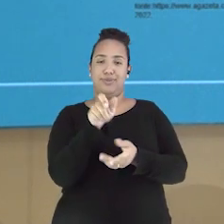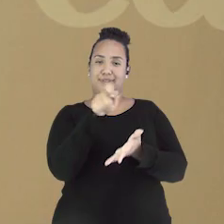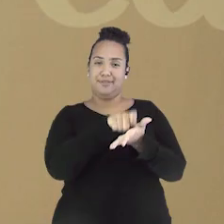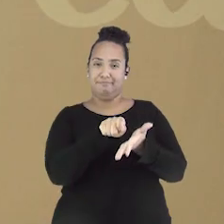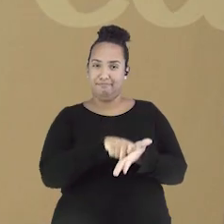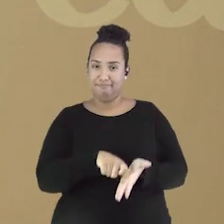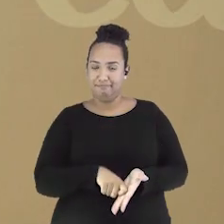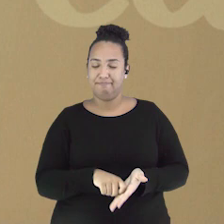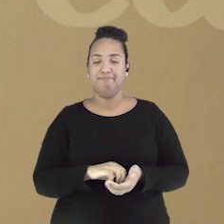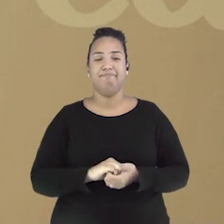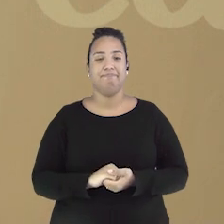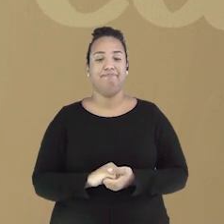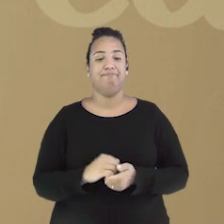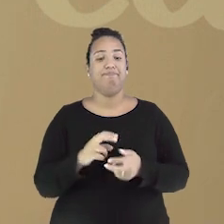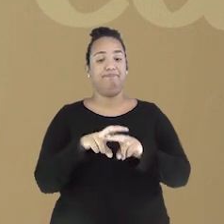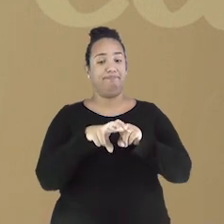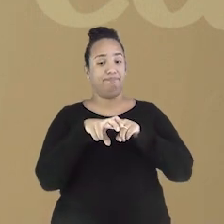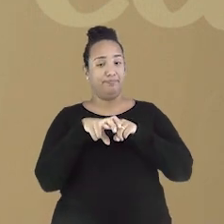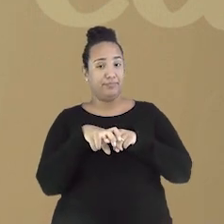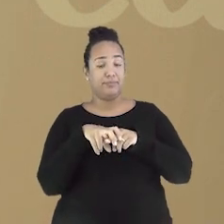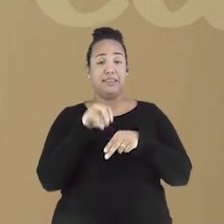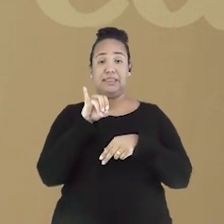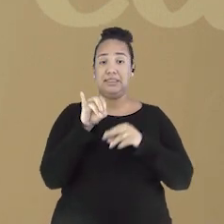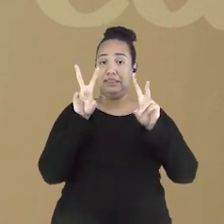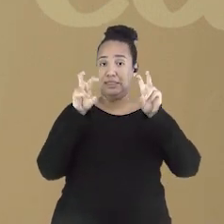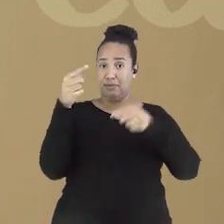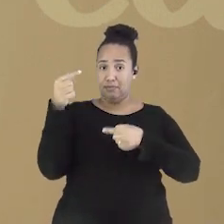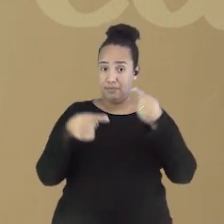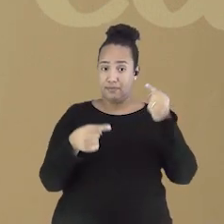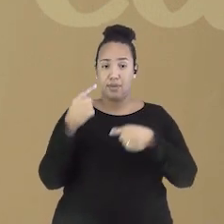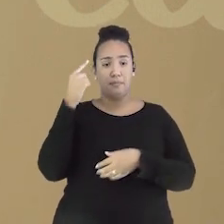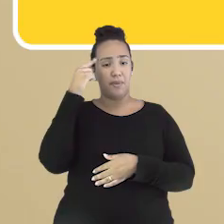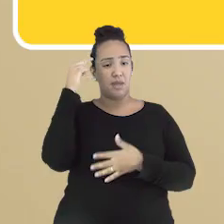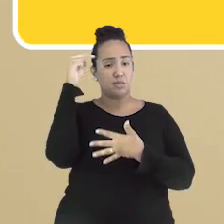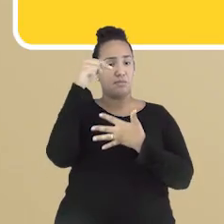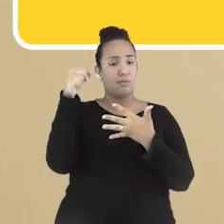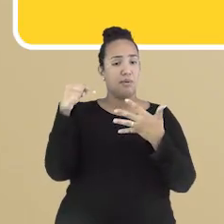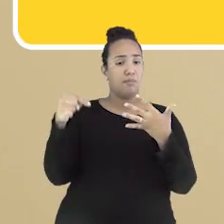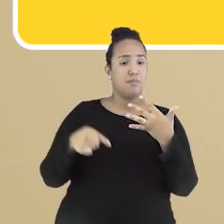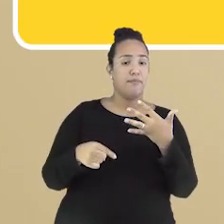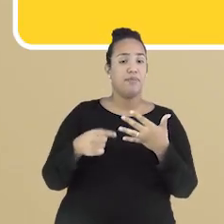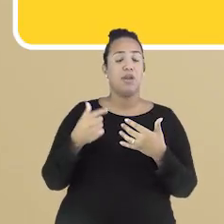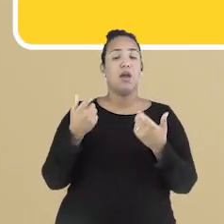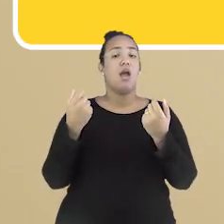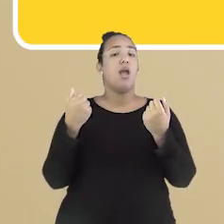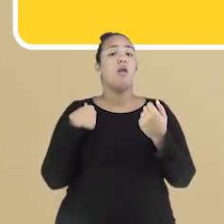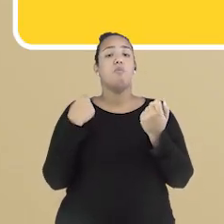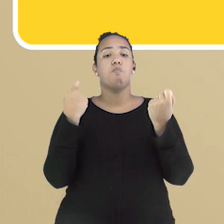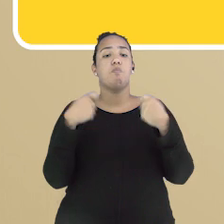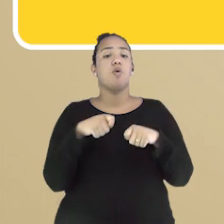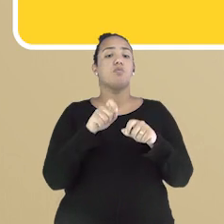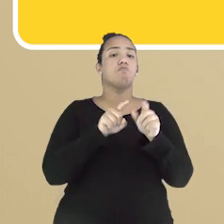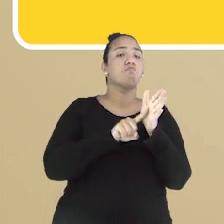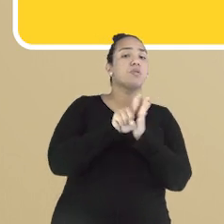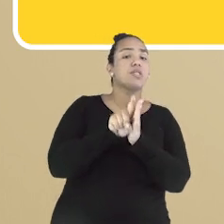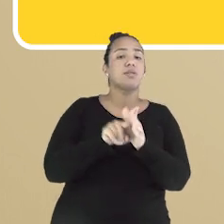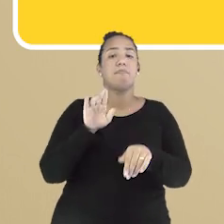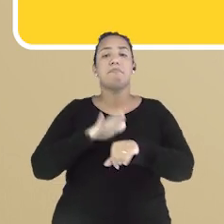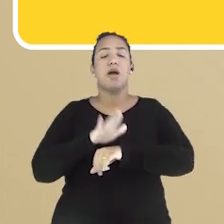escrita. Por isso, ao debater um assunto, pense nesses tópicos. Onde posso saber mais sobre esse